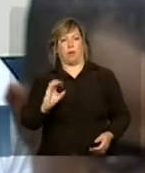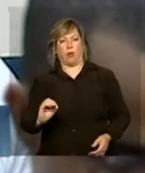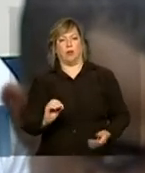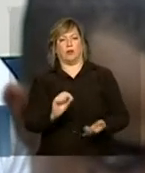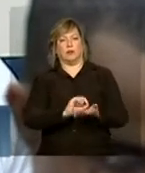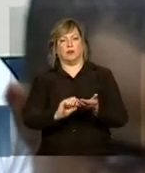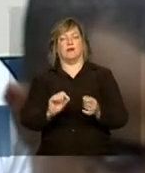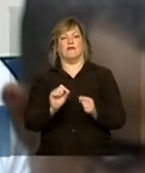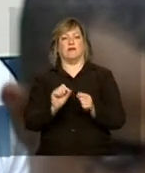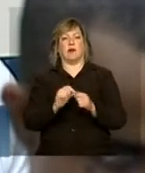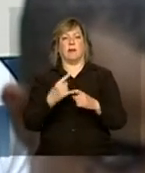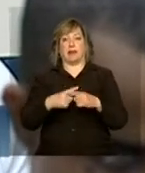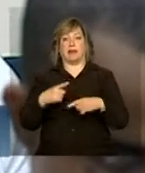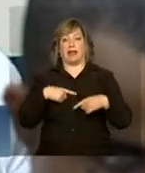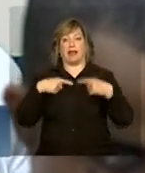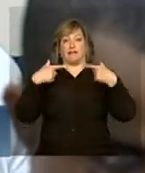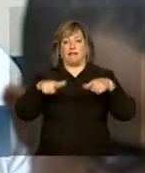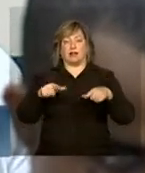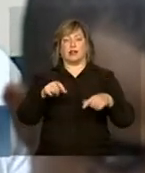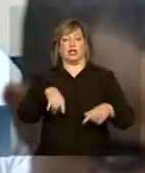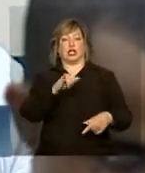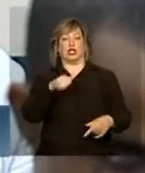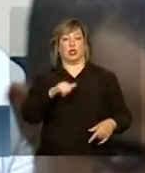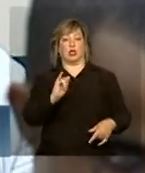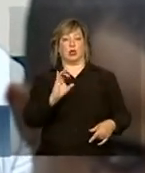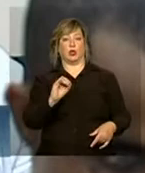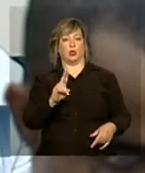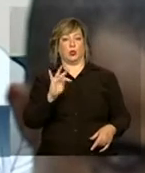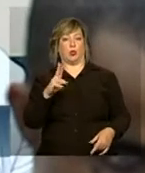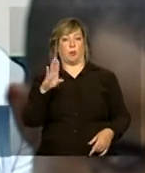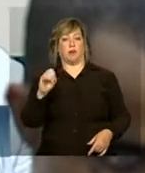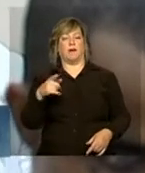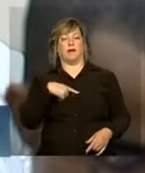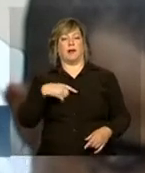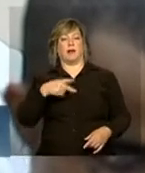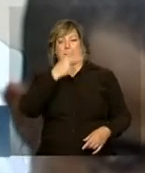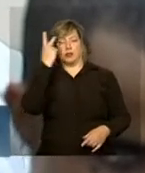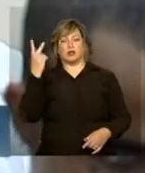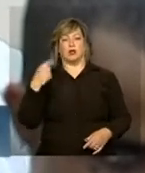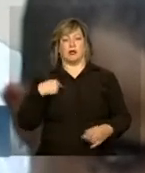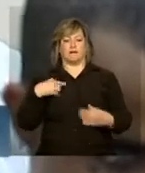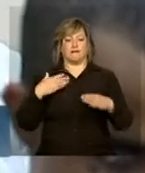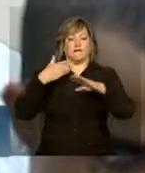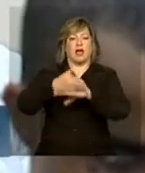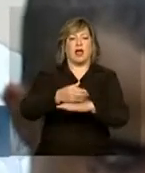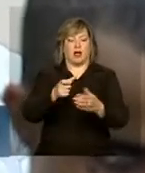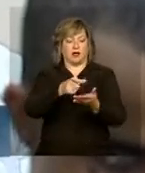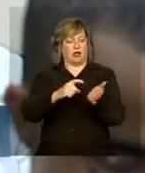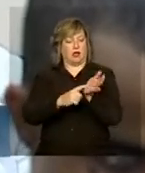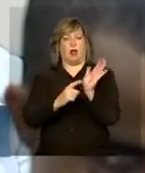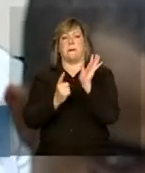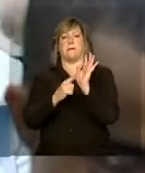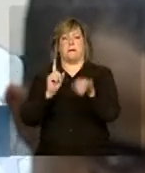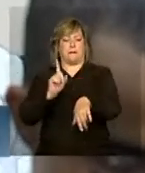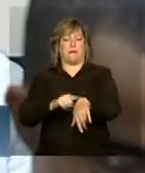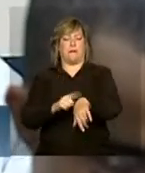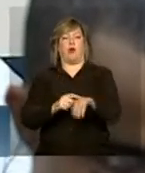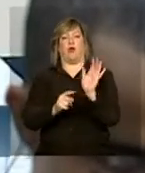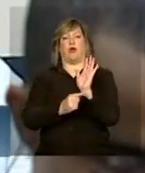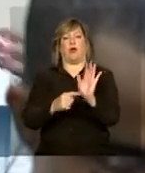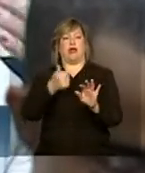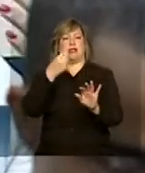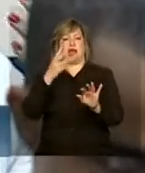um vídeo do YouTube que mostra os candidatos segurando o celular, que mostra que o horário ainda não tinha dado 13 horas e o